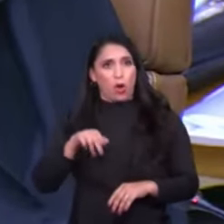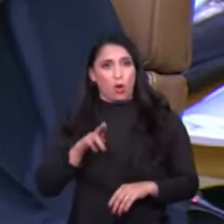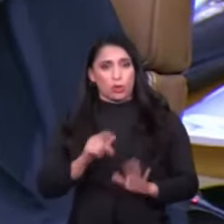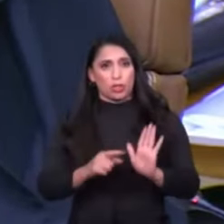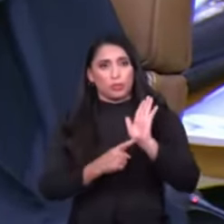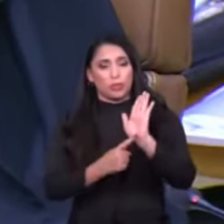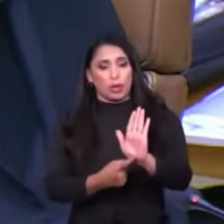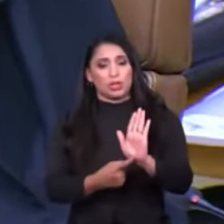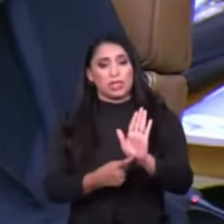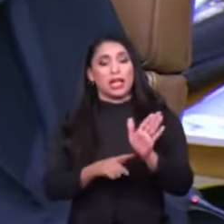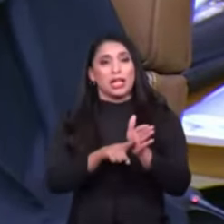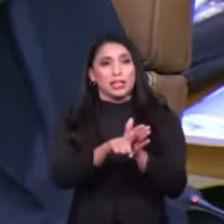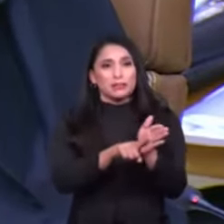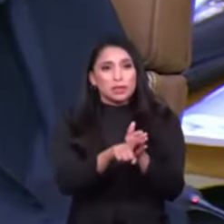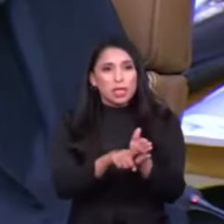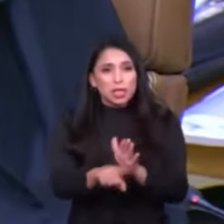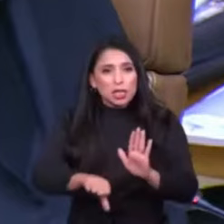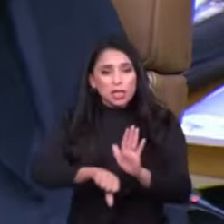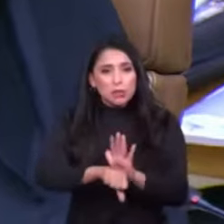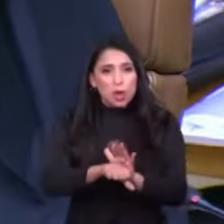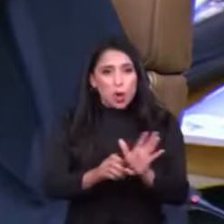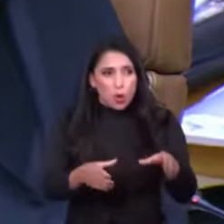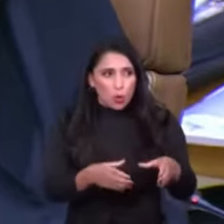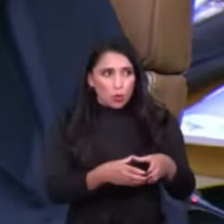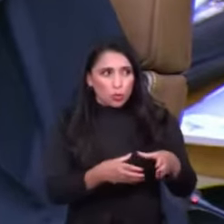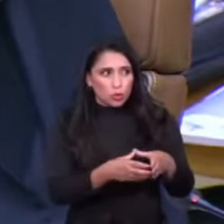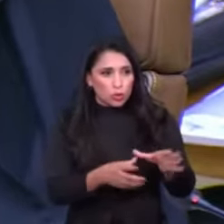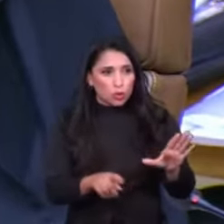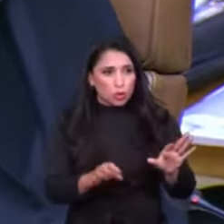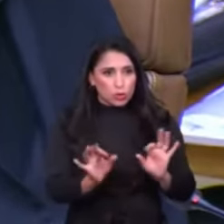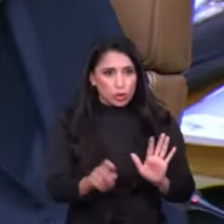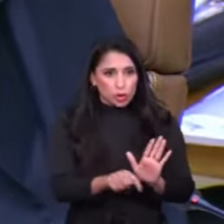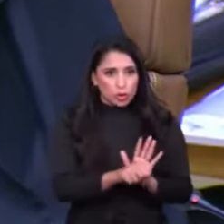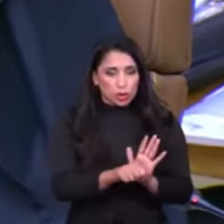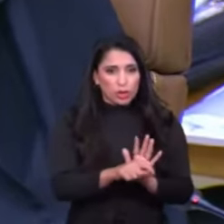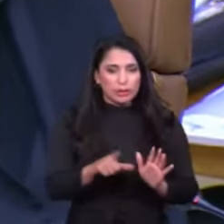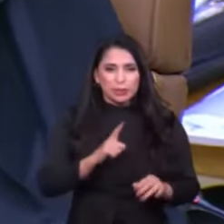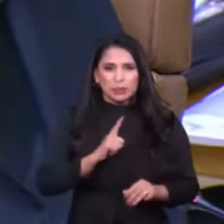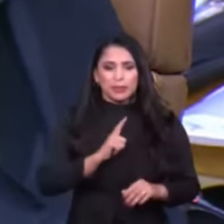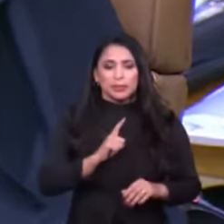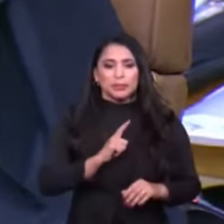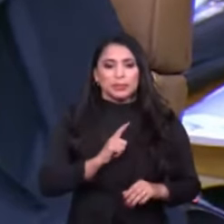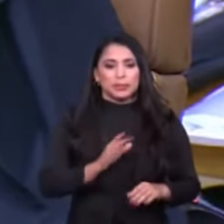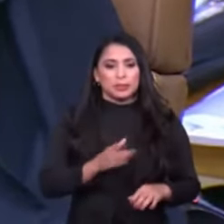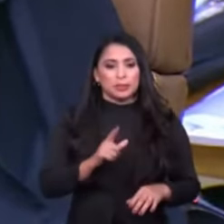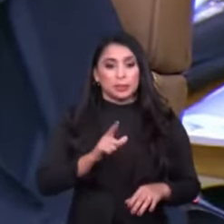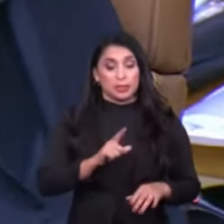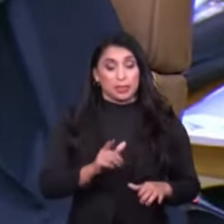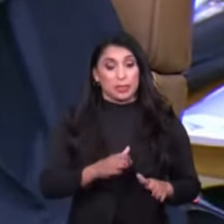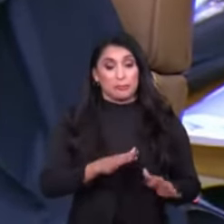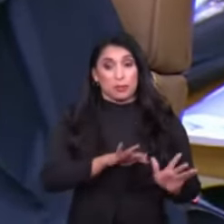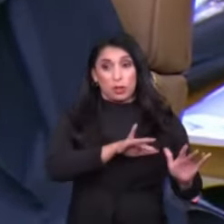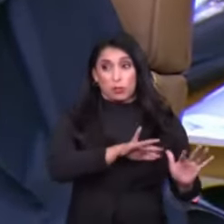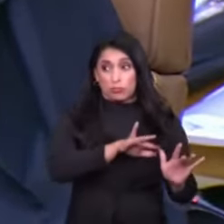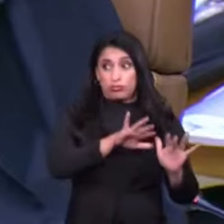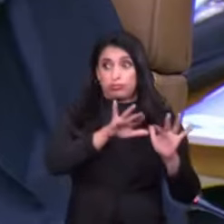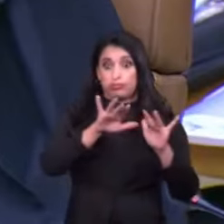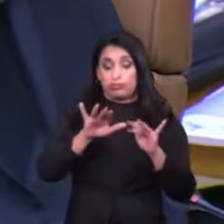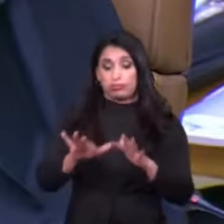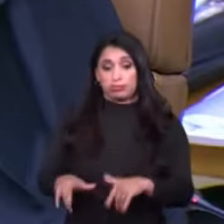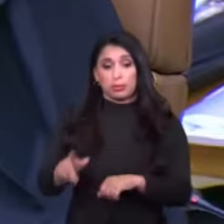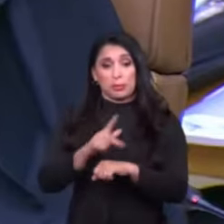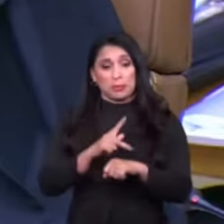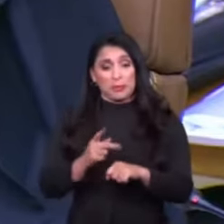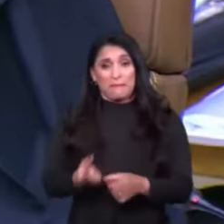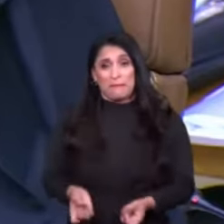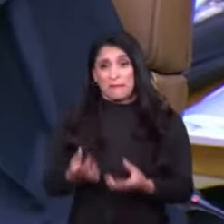América Latina, a gangue conhecida como Clan Bang fez fortes incursões para o país sul-americano, nos últimos anos beneficiando-se do crescente